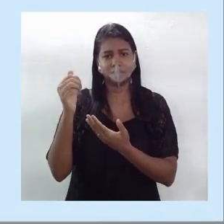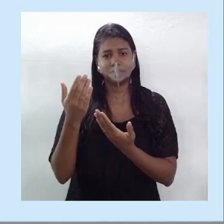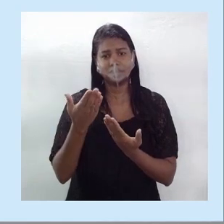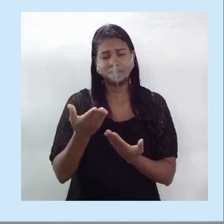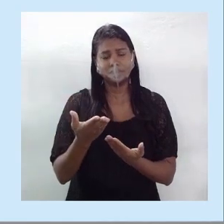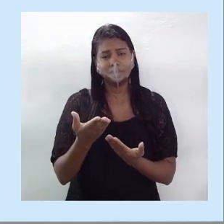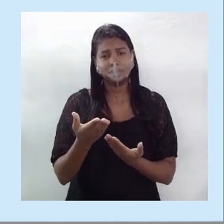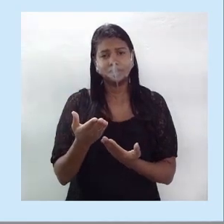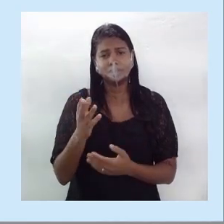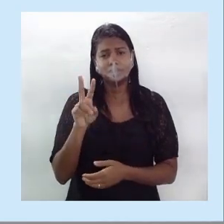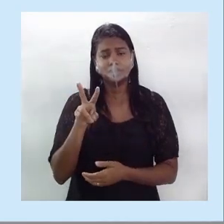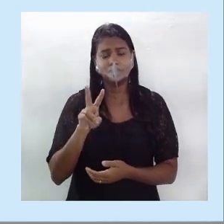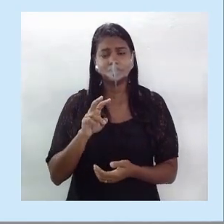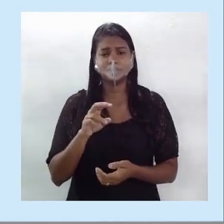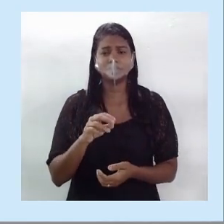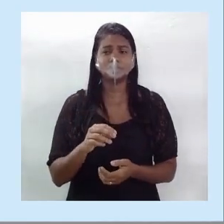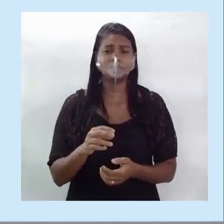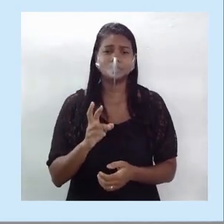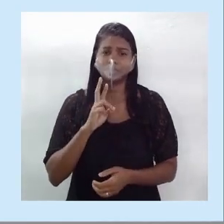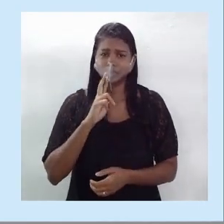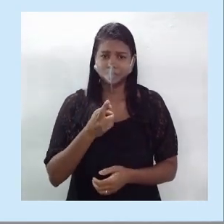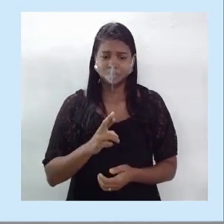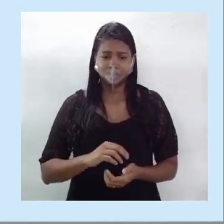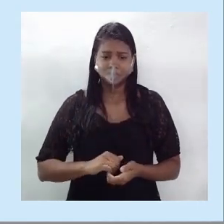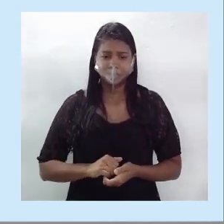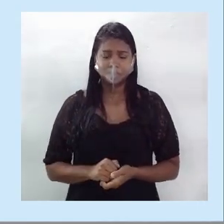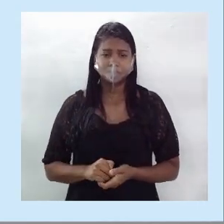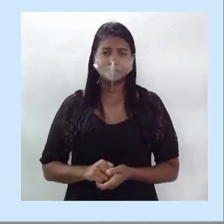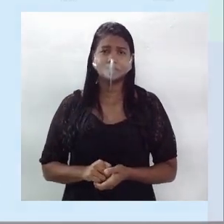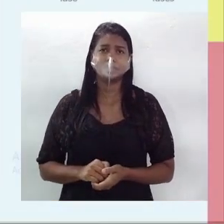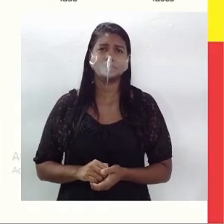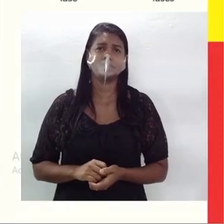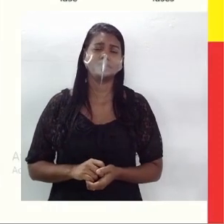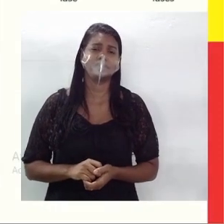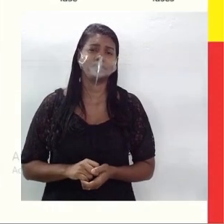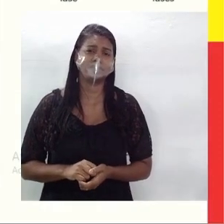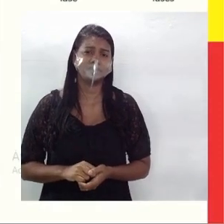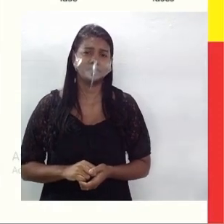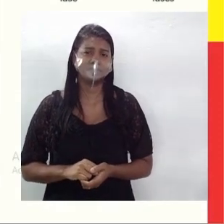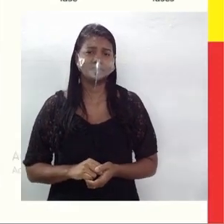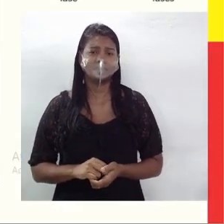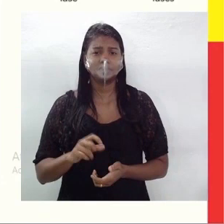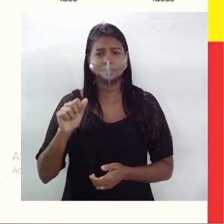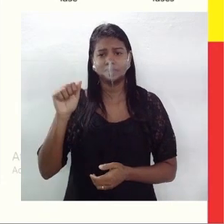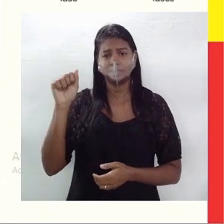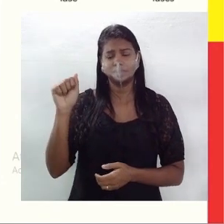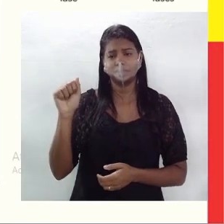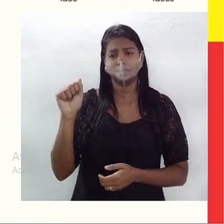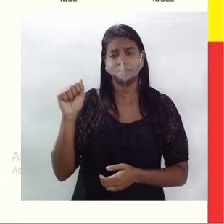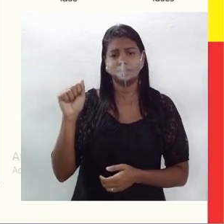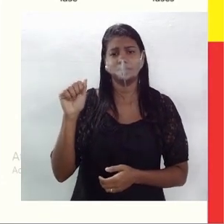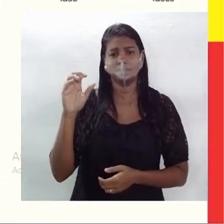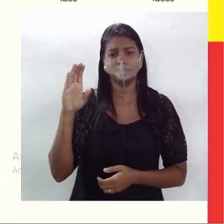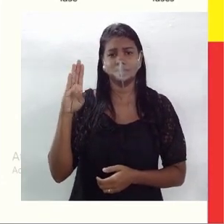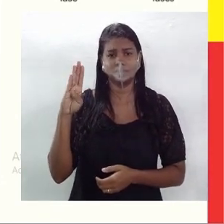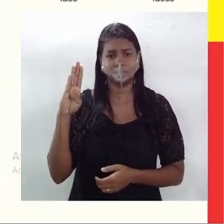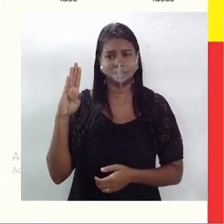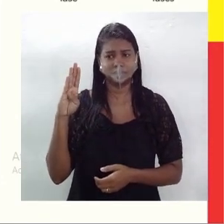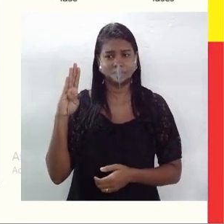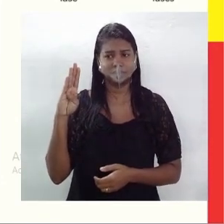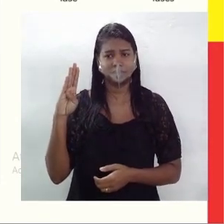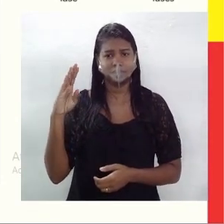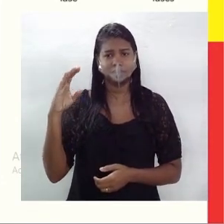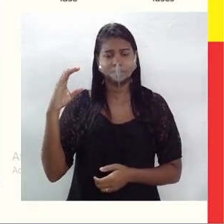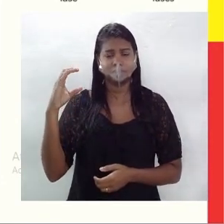vê que vem dizendo as respostas, né? As alternativas. Eu tenho alternativa A, alternativa B,